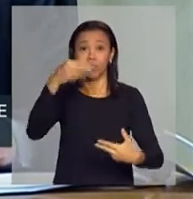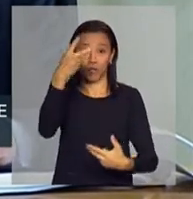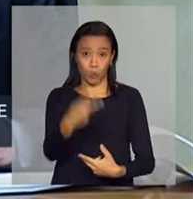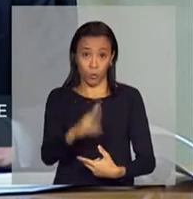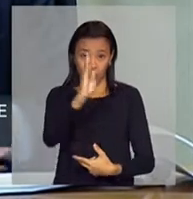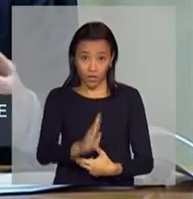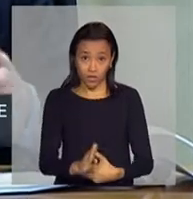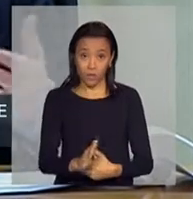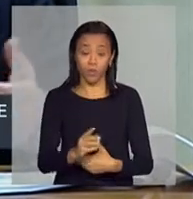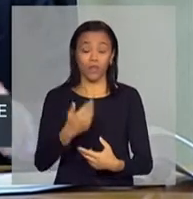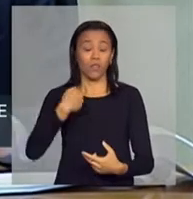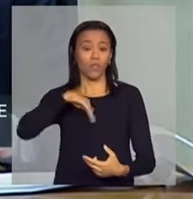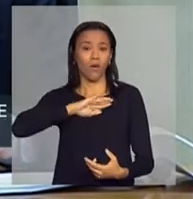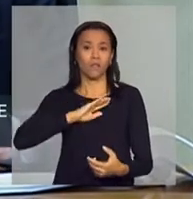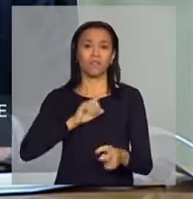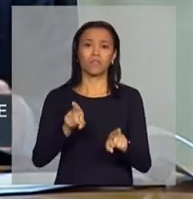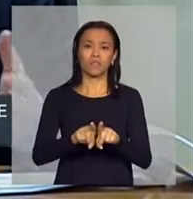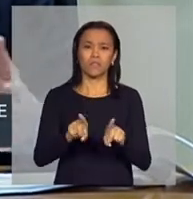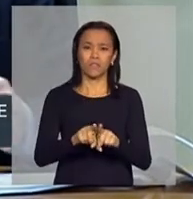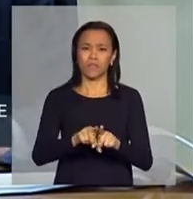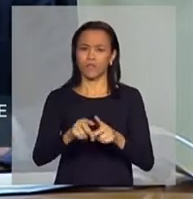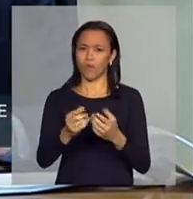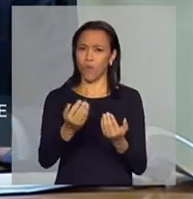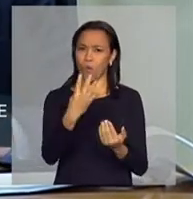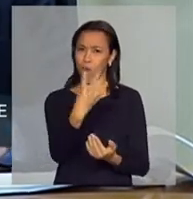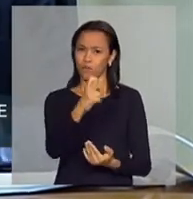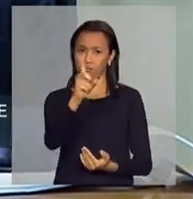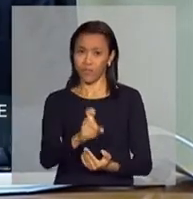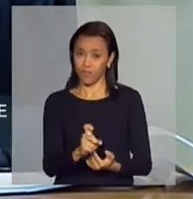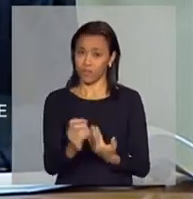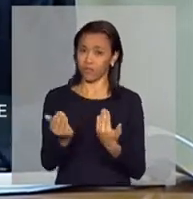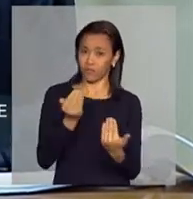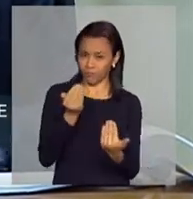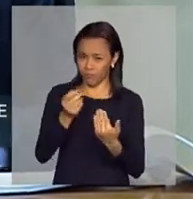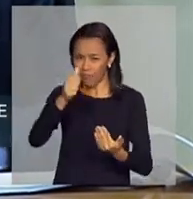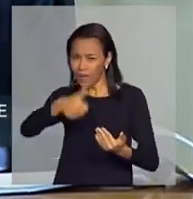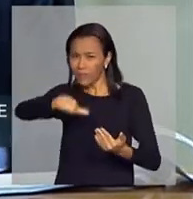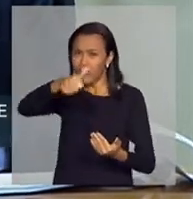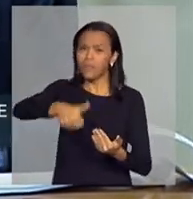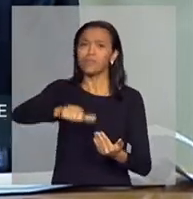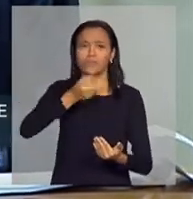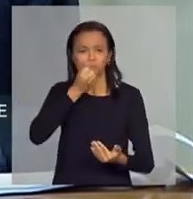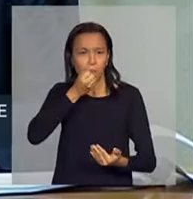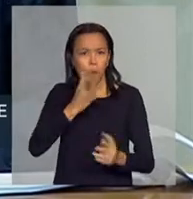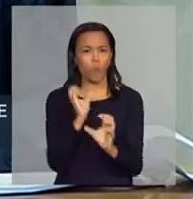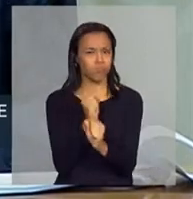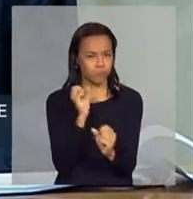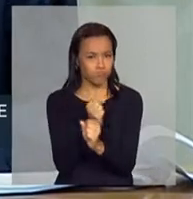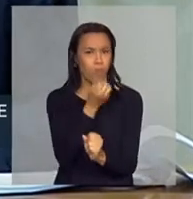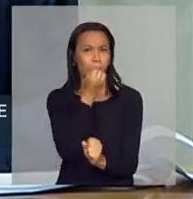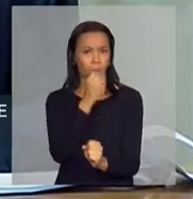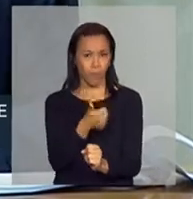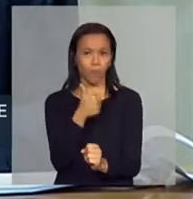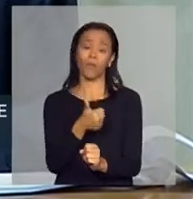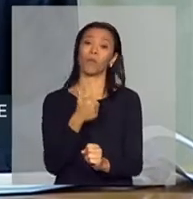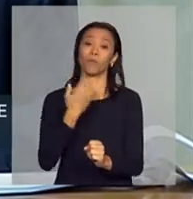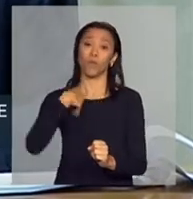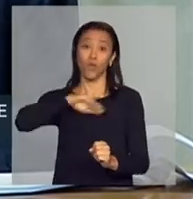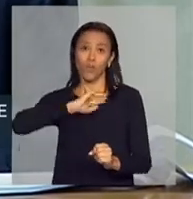trimestral anualizado da quatro vezes isto então dá uma conta boa então a uma Total